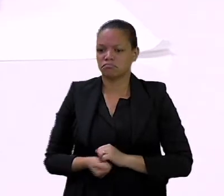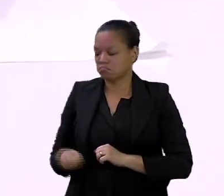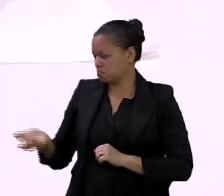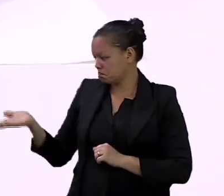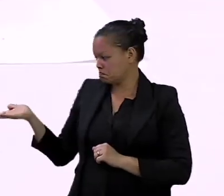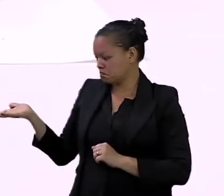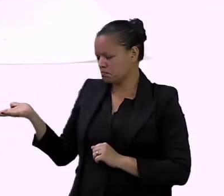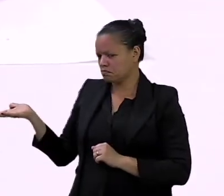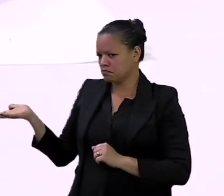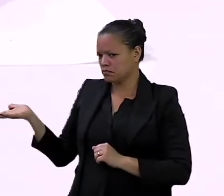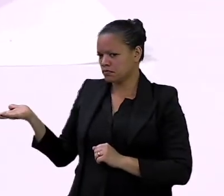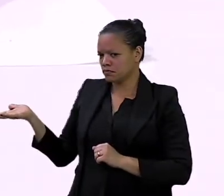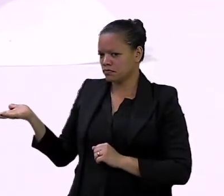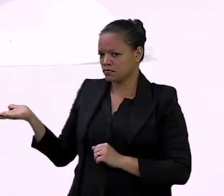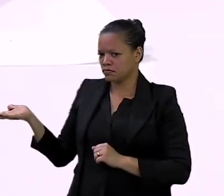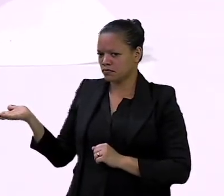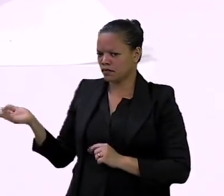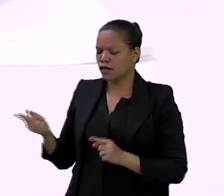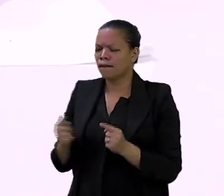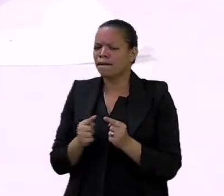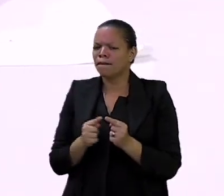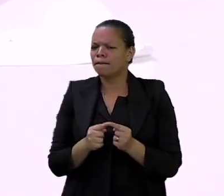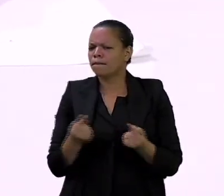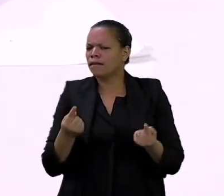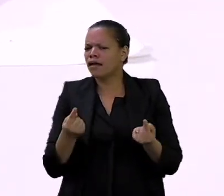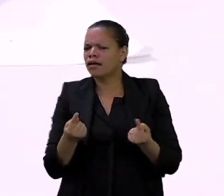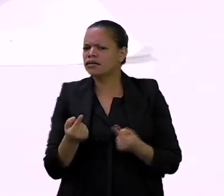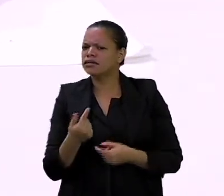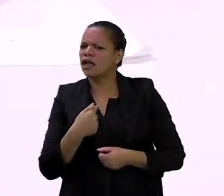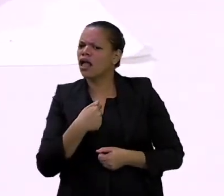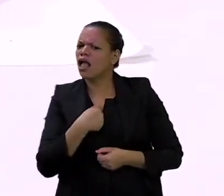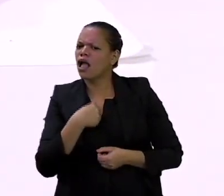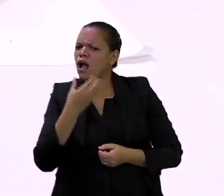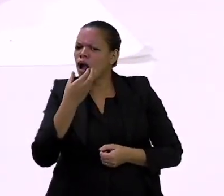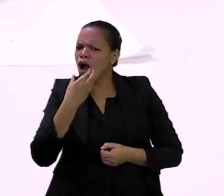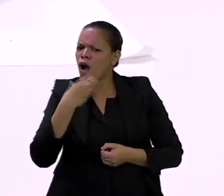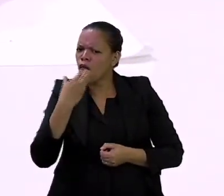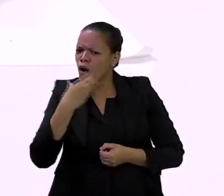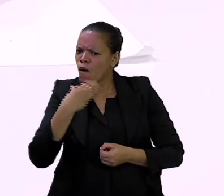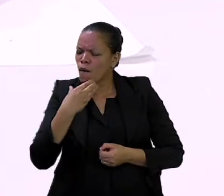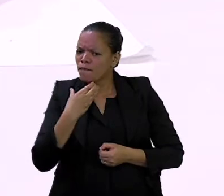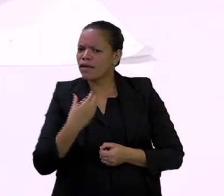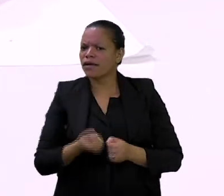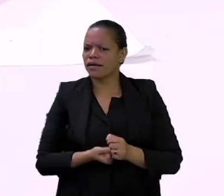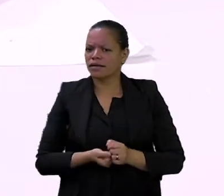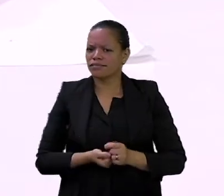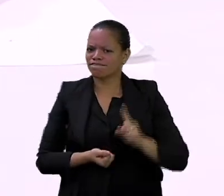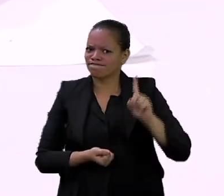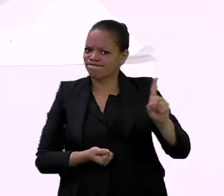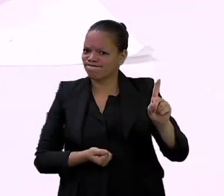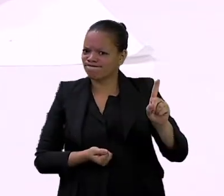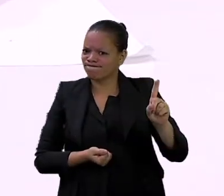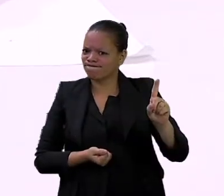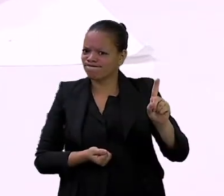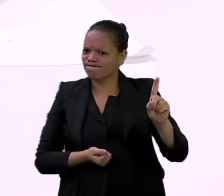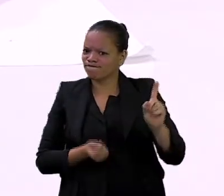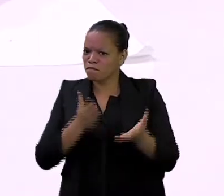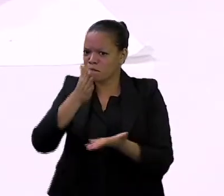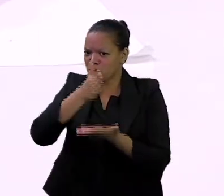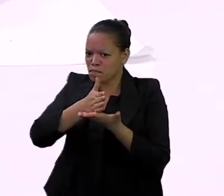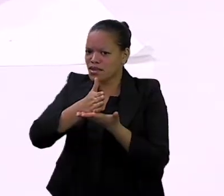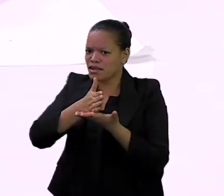pessoas novamente. Se eu comer apenas essa parte, que eu virei para baixo, eu estou comendo quantas